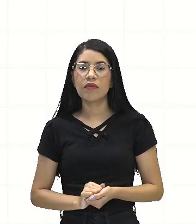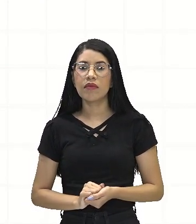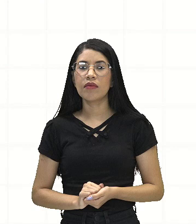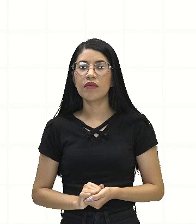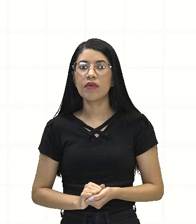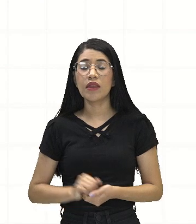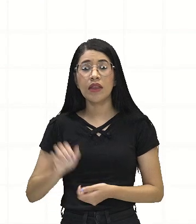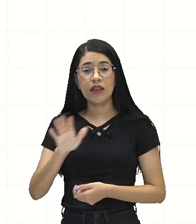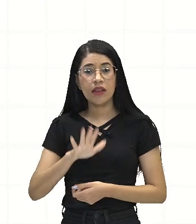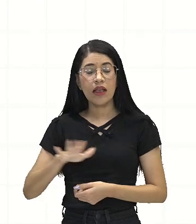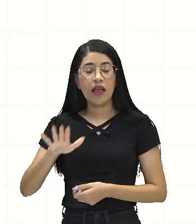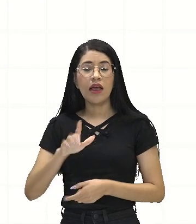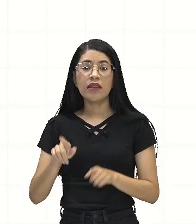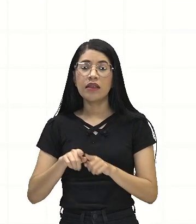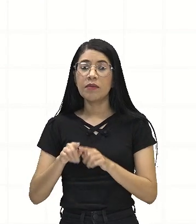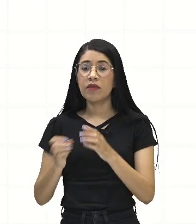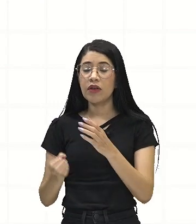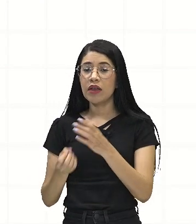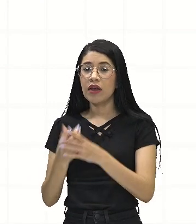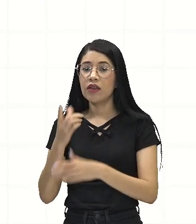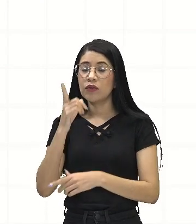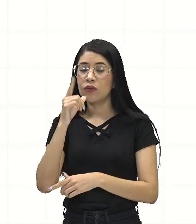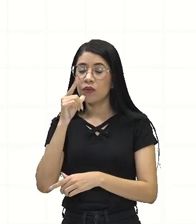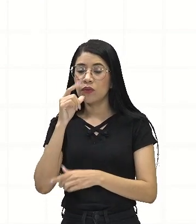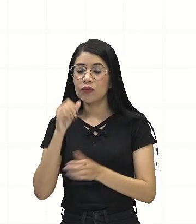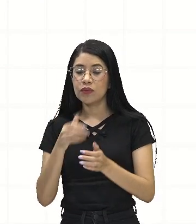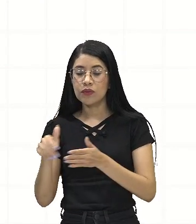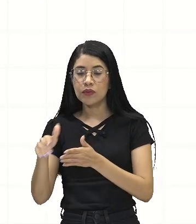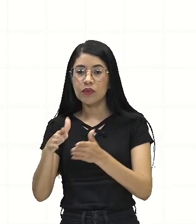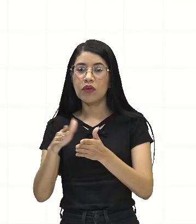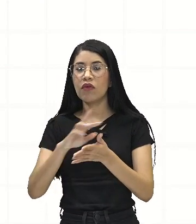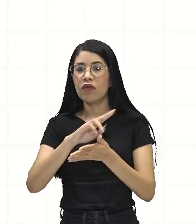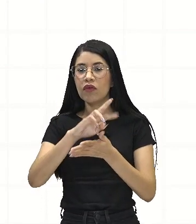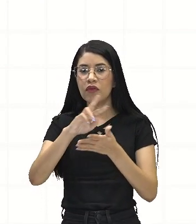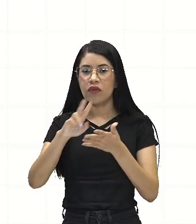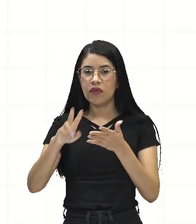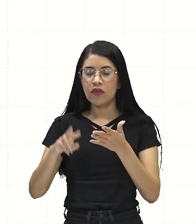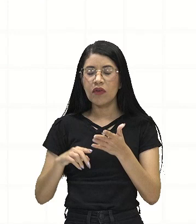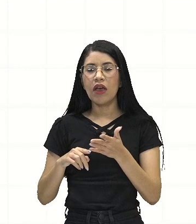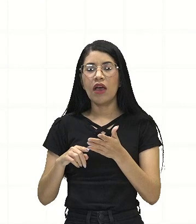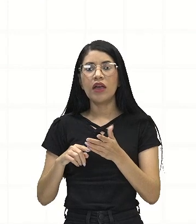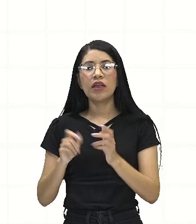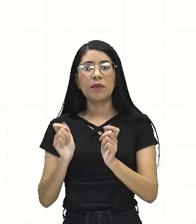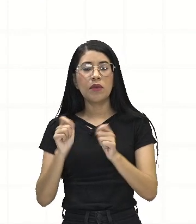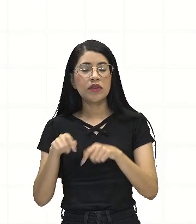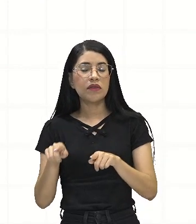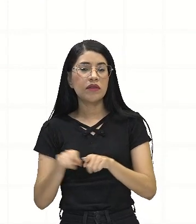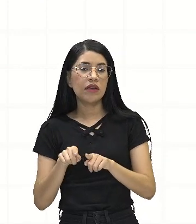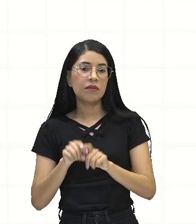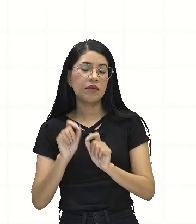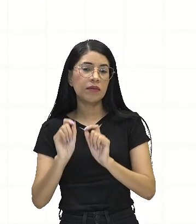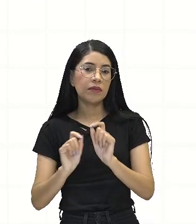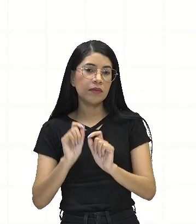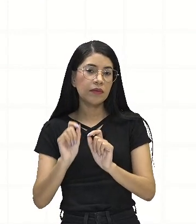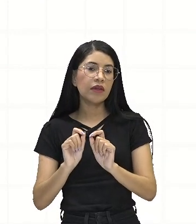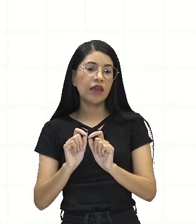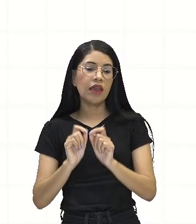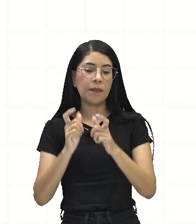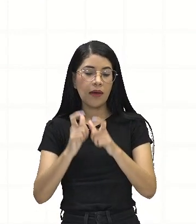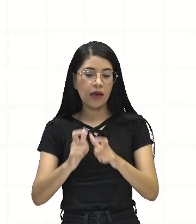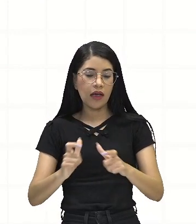da região, né, como São Francisco, Jaguaribe, o Parnaíba, que permitiam um pouco também da